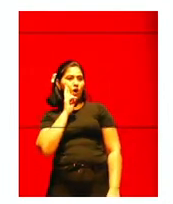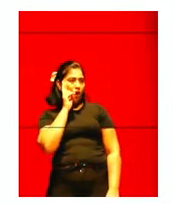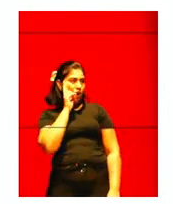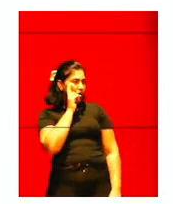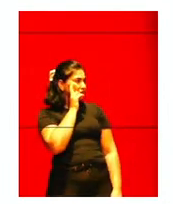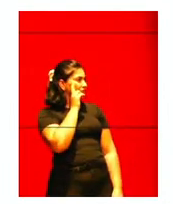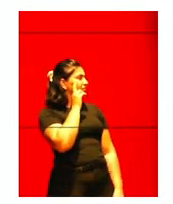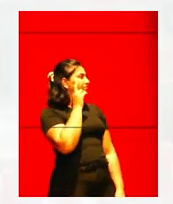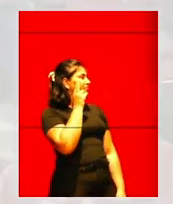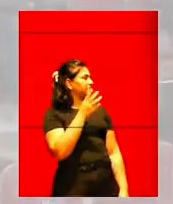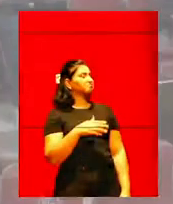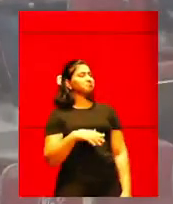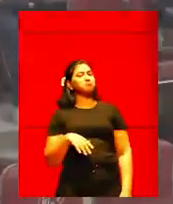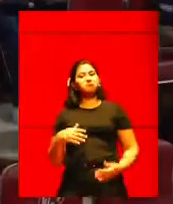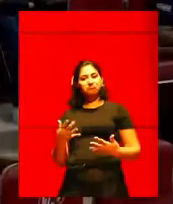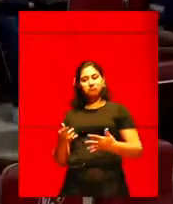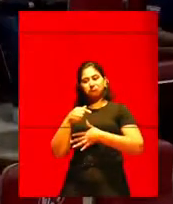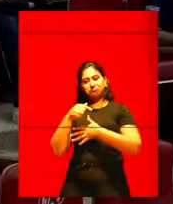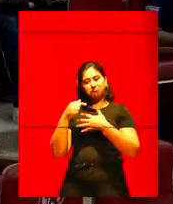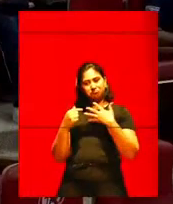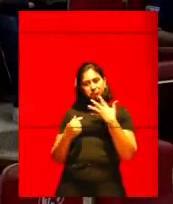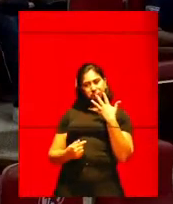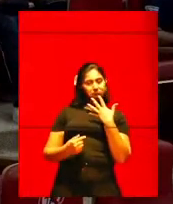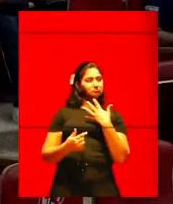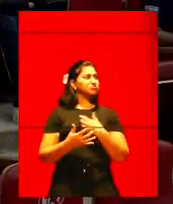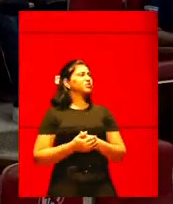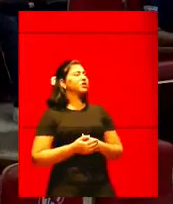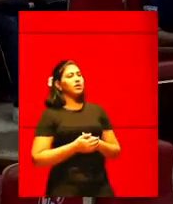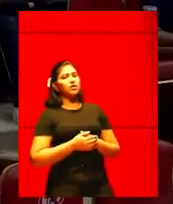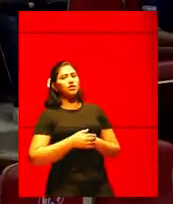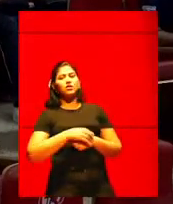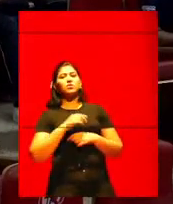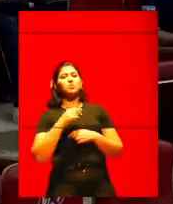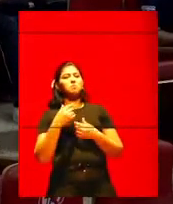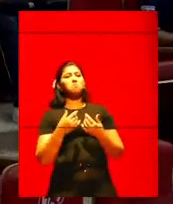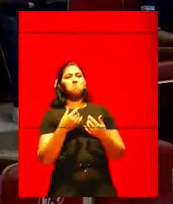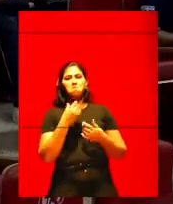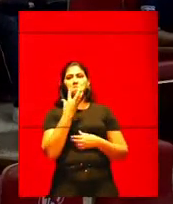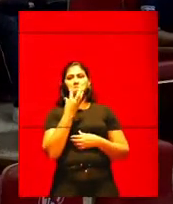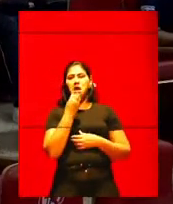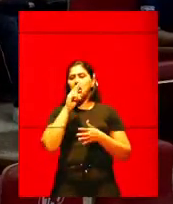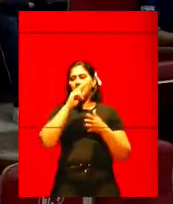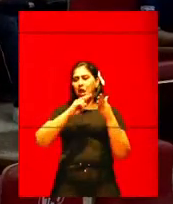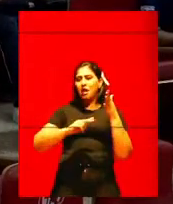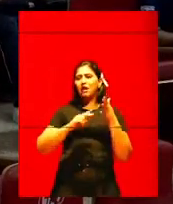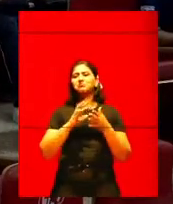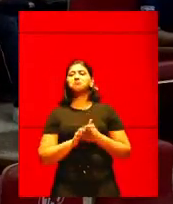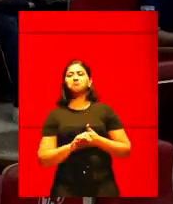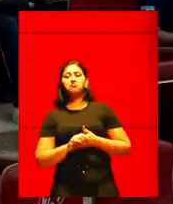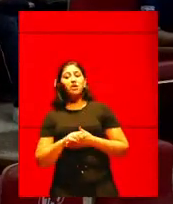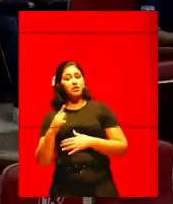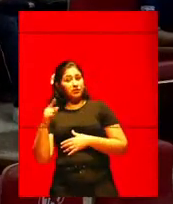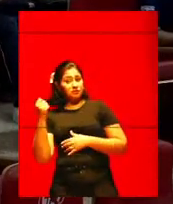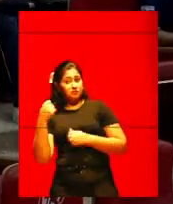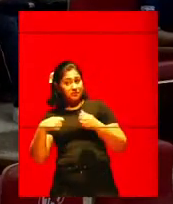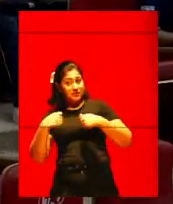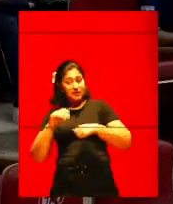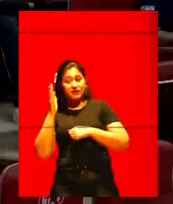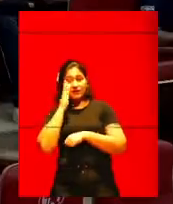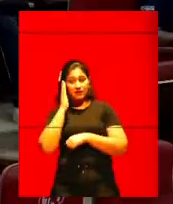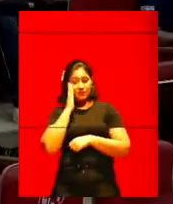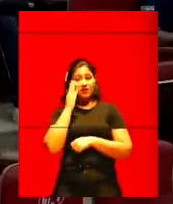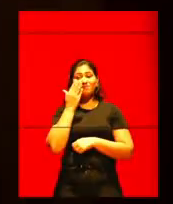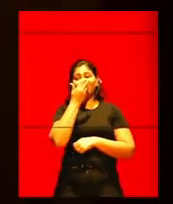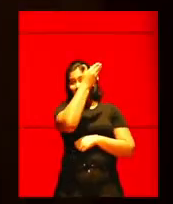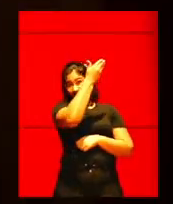beleza, da Clarice a galera deu um up. Ó, por que vocês leram? Vocês leram bem. Cara, vocês precisam saber